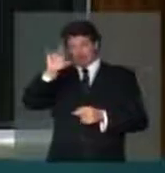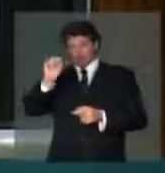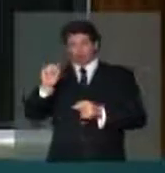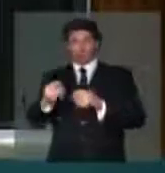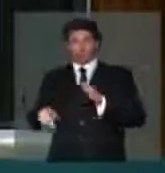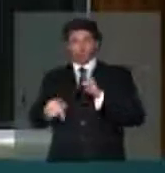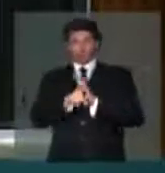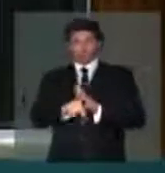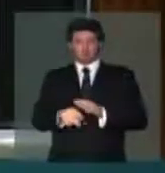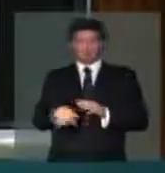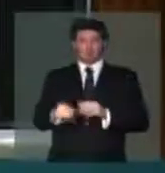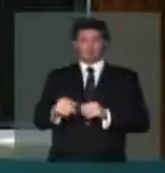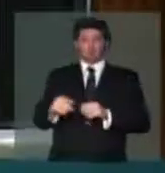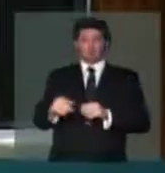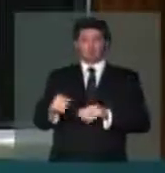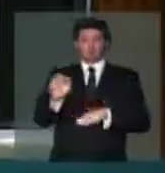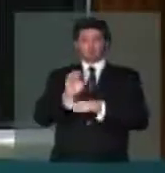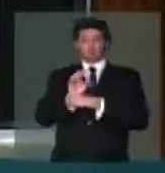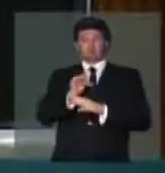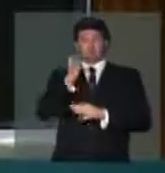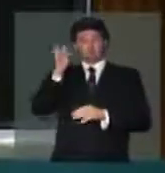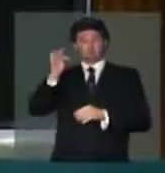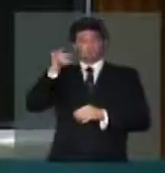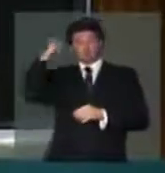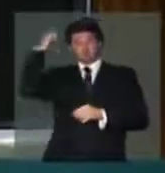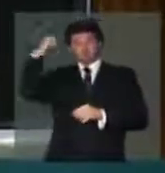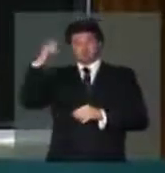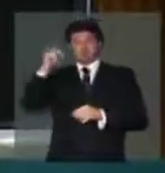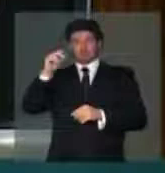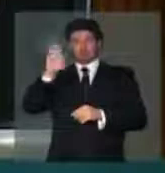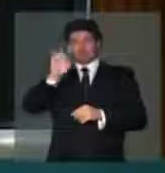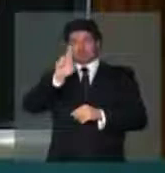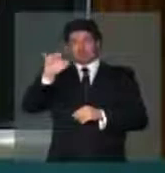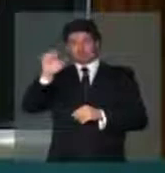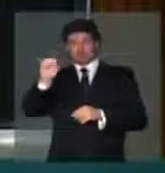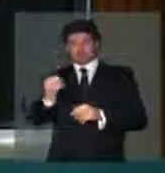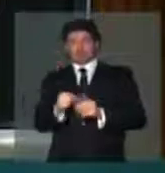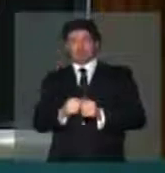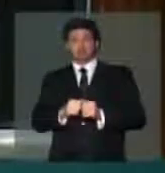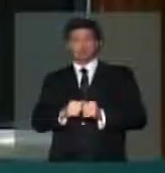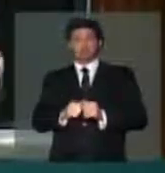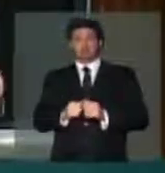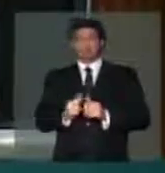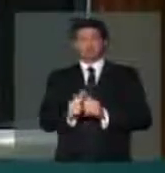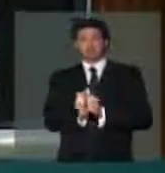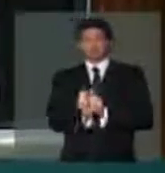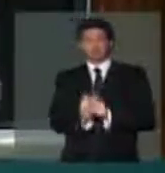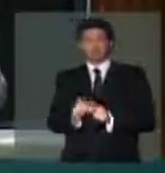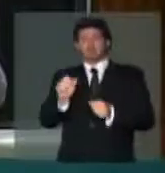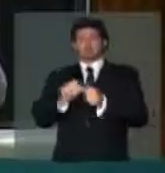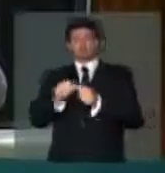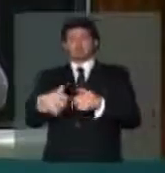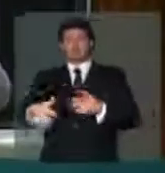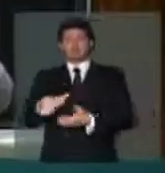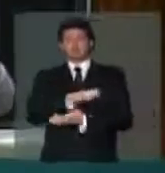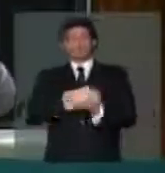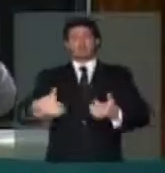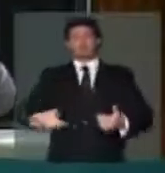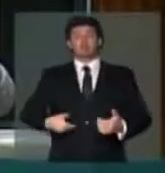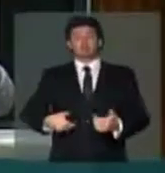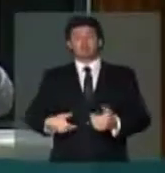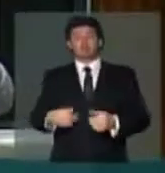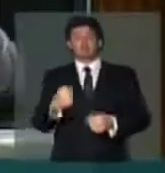aqui do futuro estado do Rio São Francisco, de Barreiras, ele foi lá, fez uma greve de fome, e eu